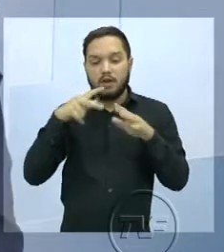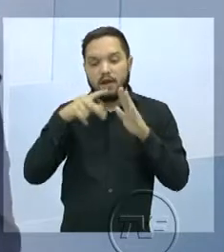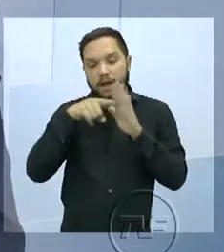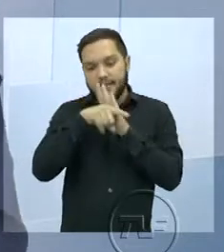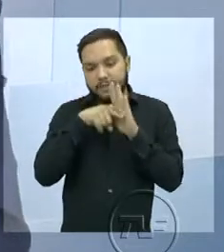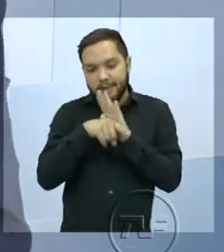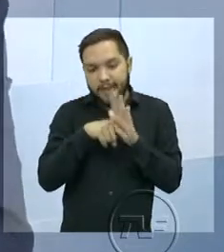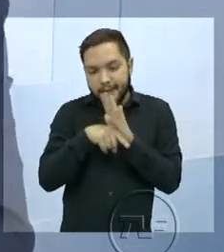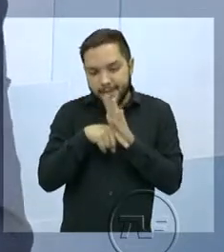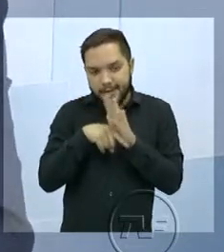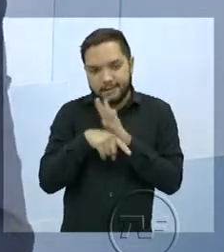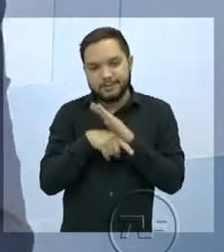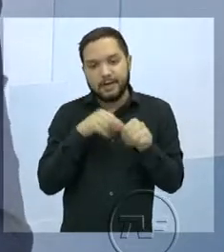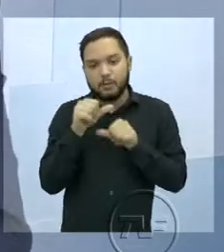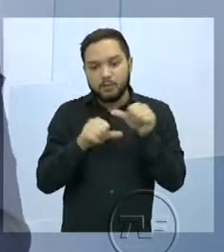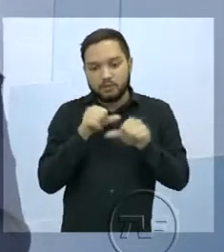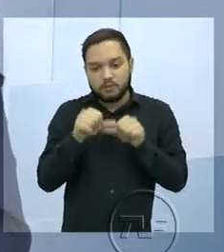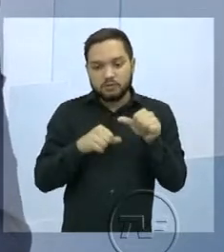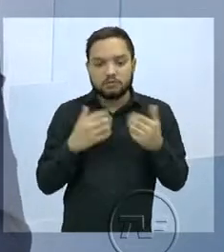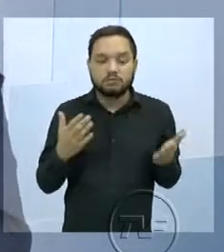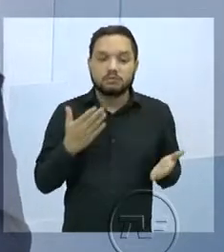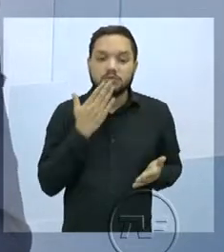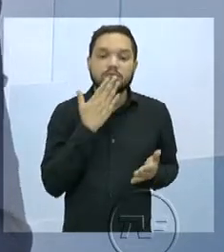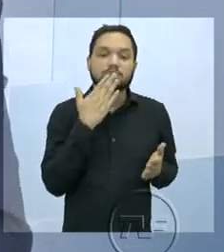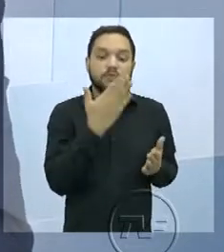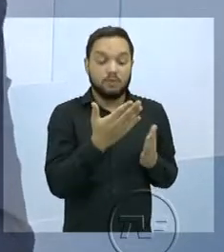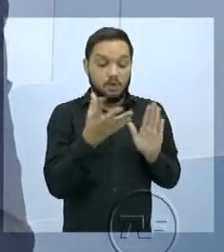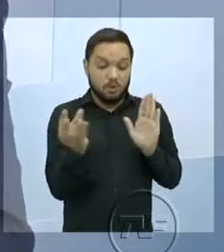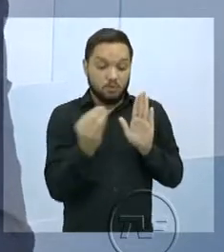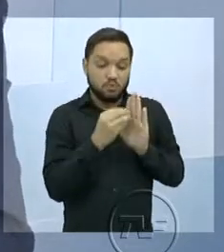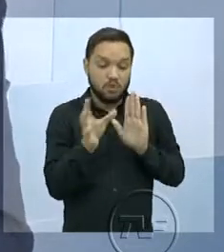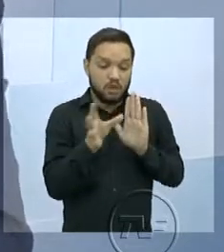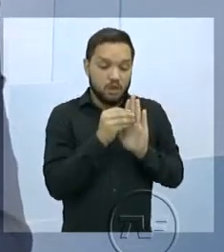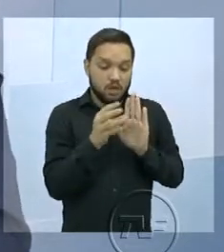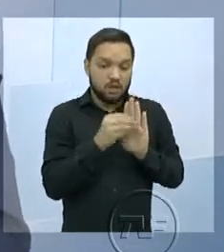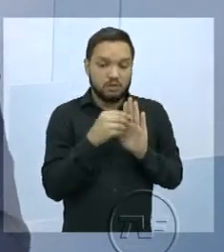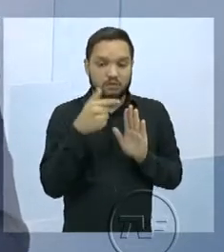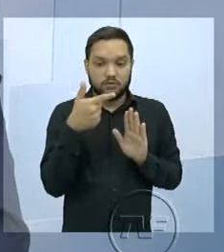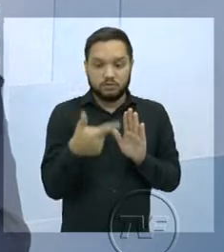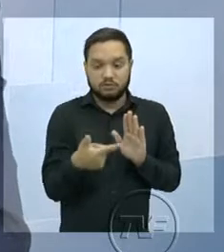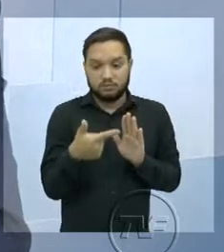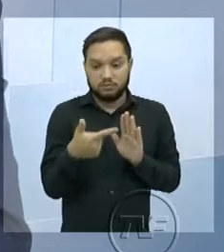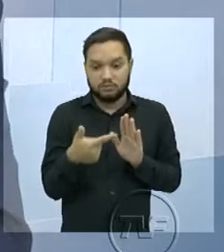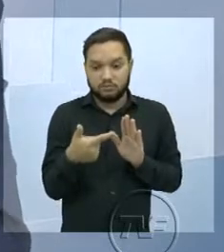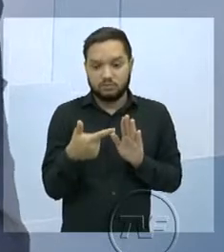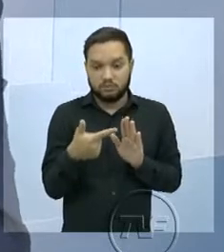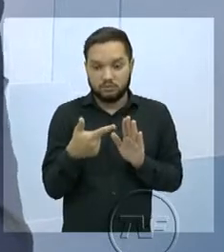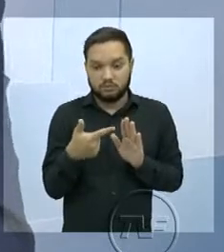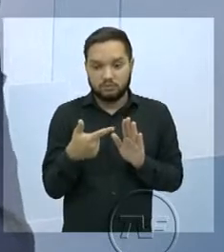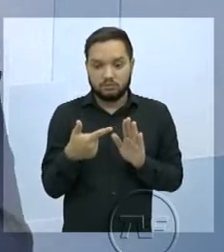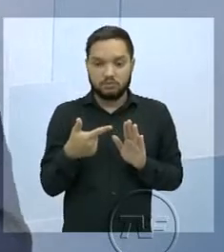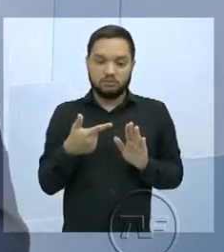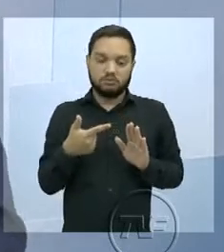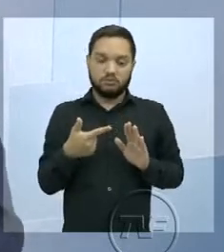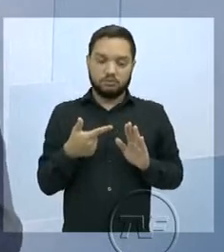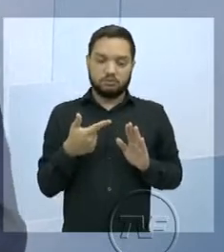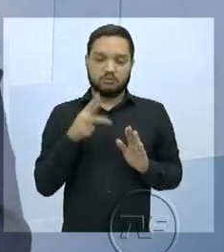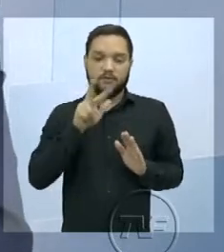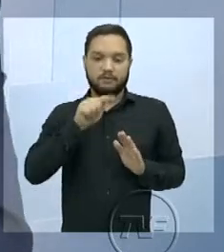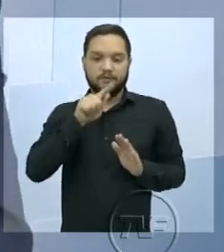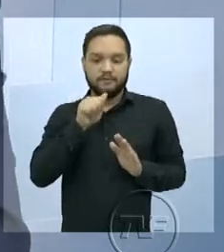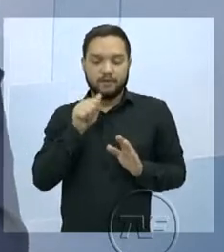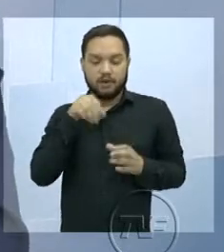Código da Cidade. O que nós estamos solicitando enquanto emenda é 2 cadeiras cativas para o Corpo de Bombeiros, porque, por exemplo, o texto